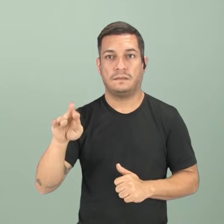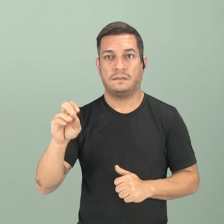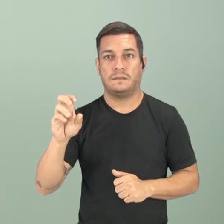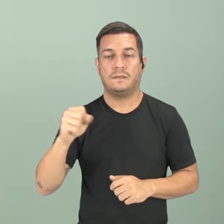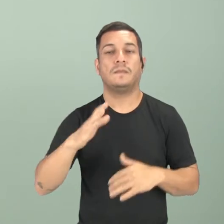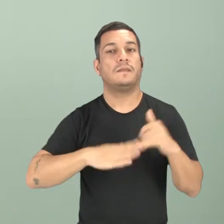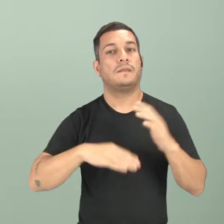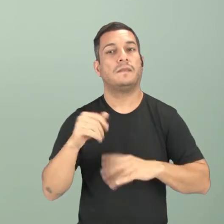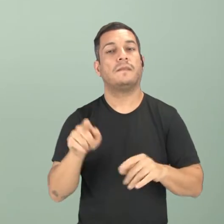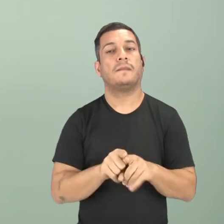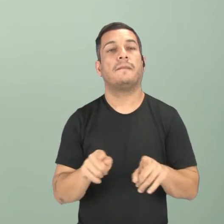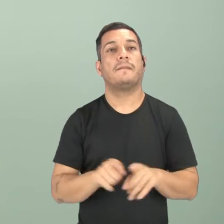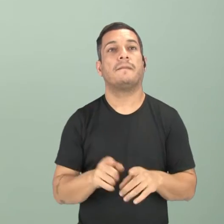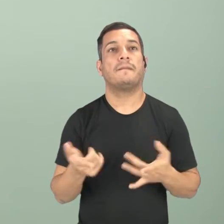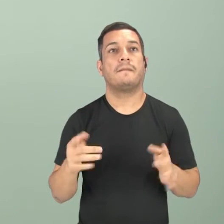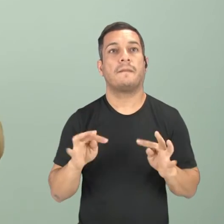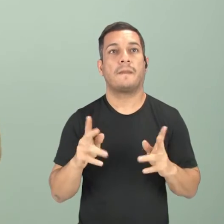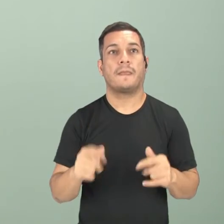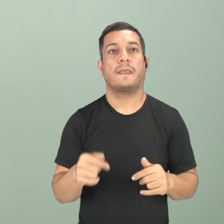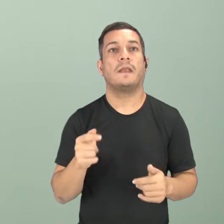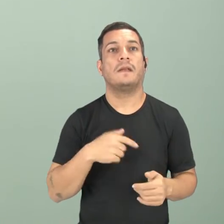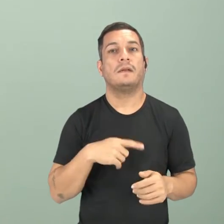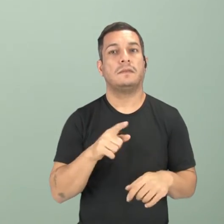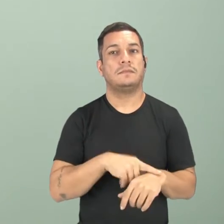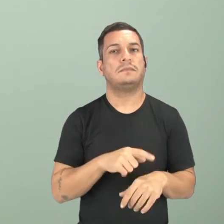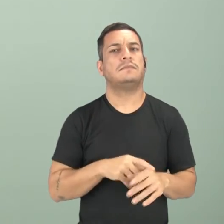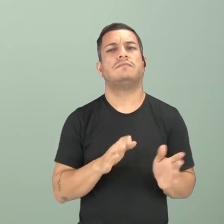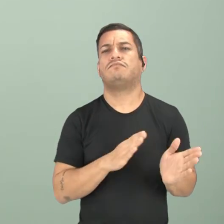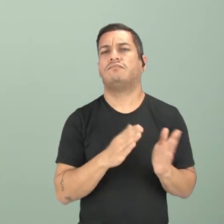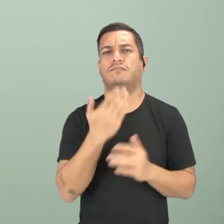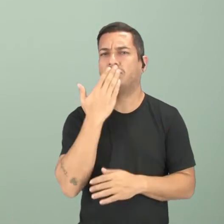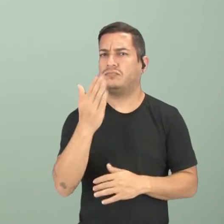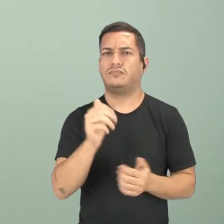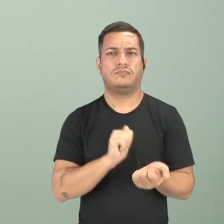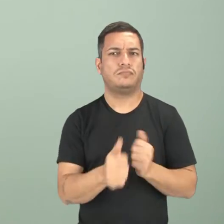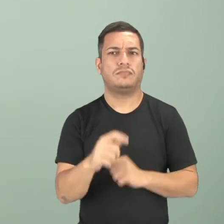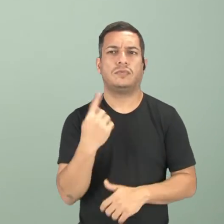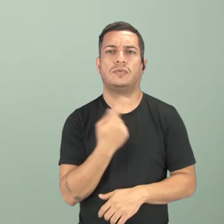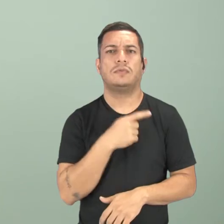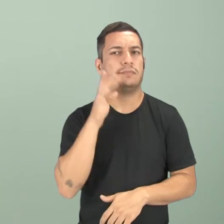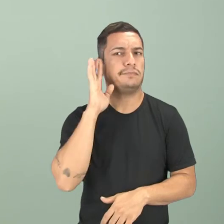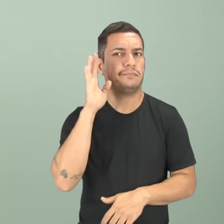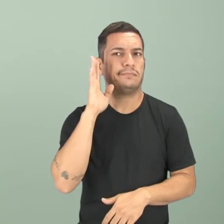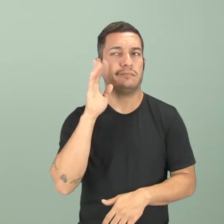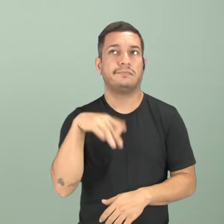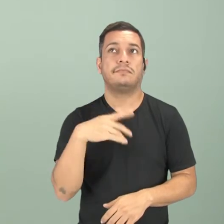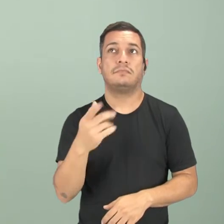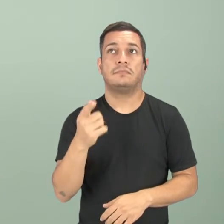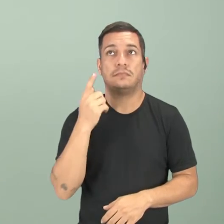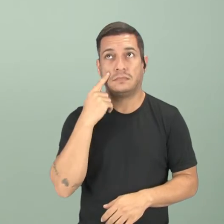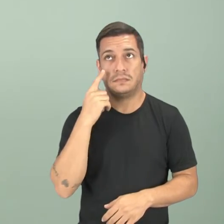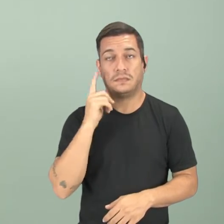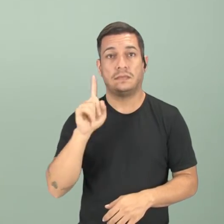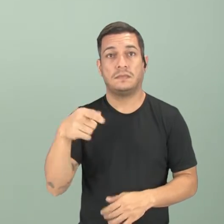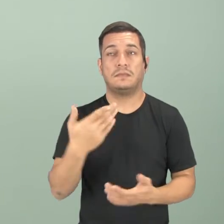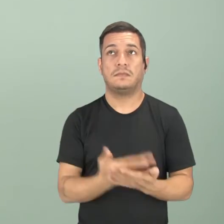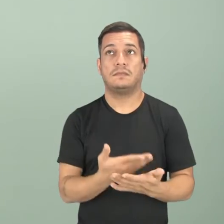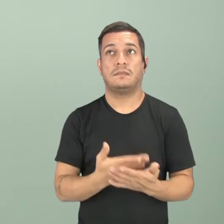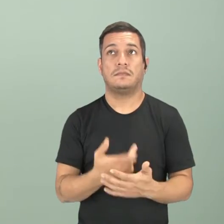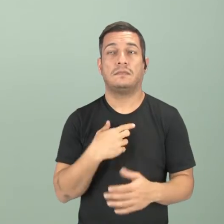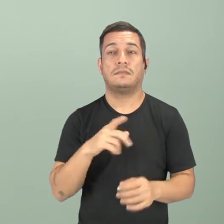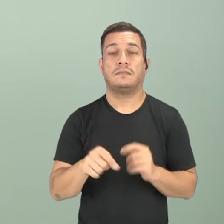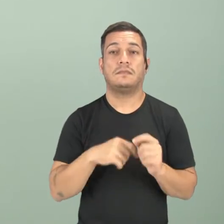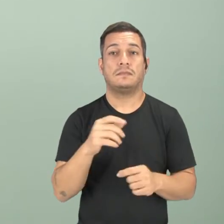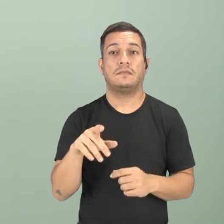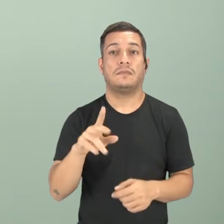esportes profissionais em todas as modalidades esportivas que a gente puder imaginar. A gente vai ficar para uma próxima aula para trabalhar